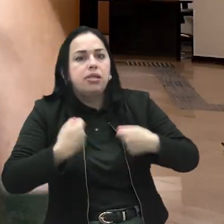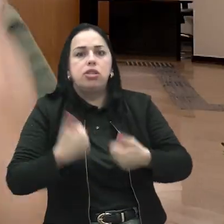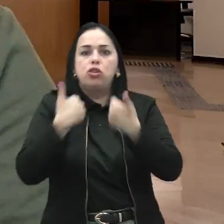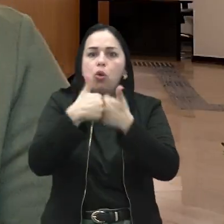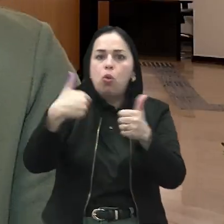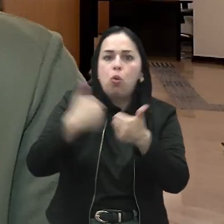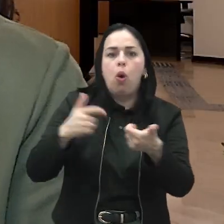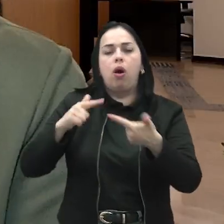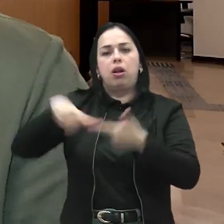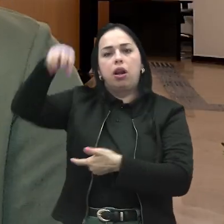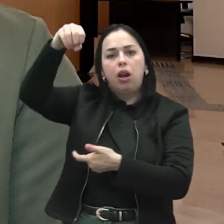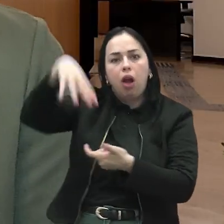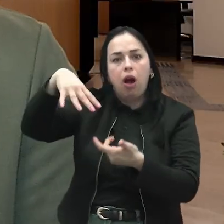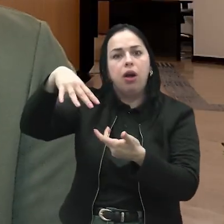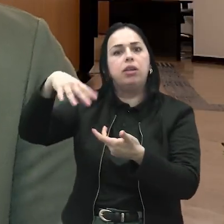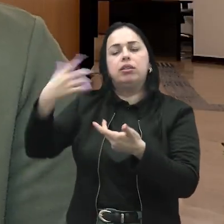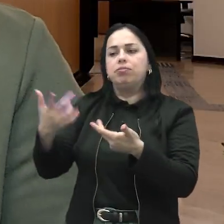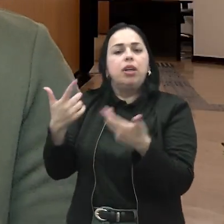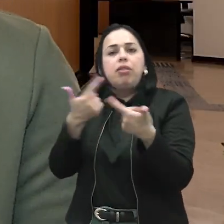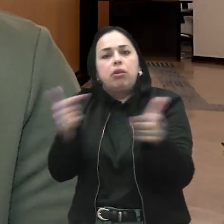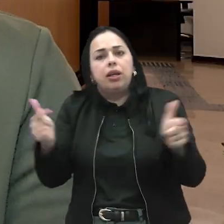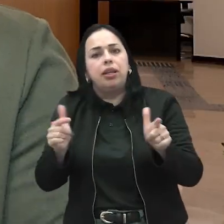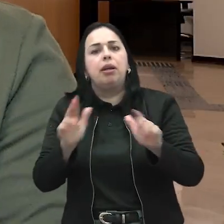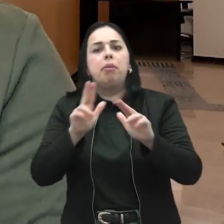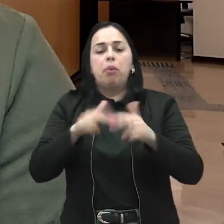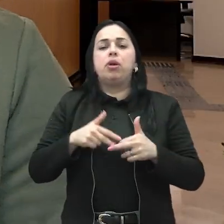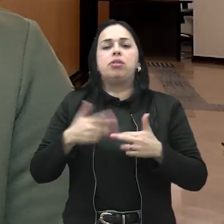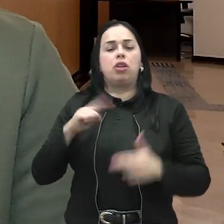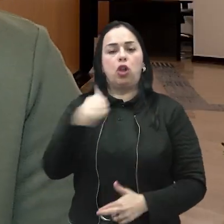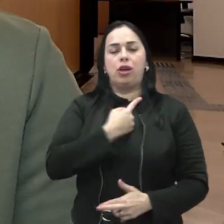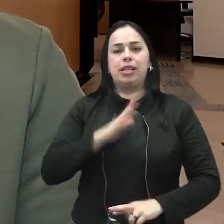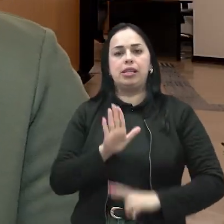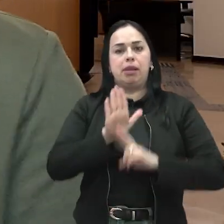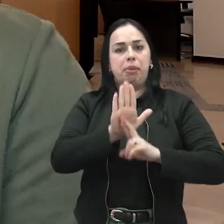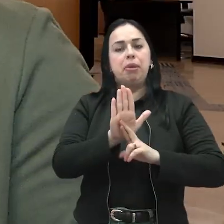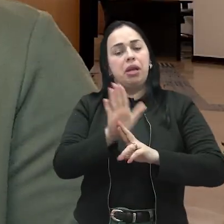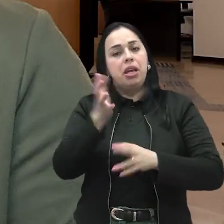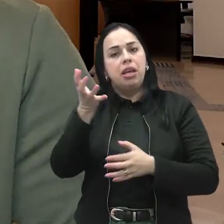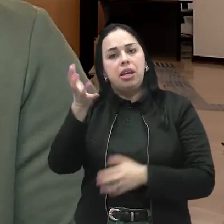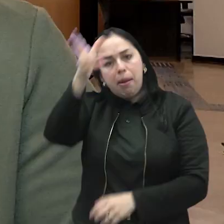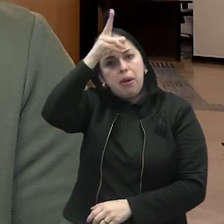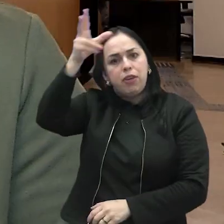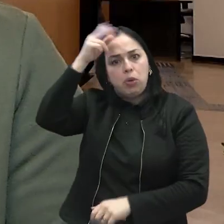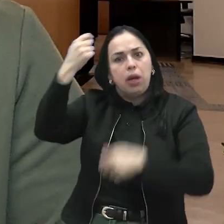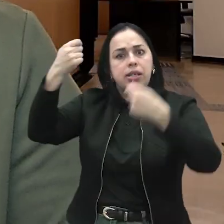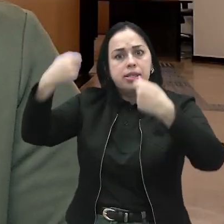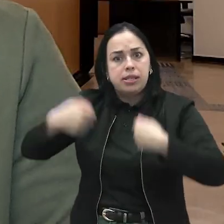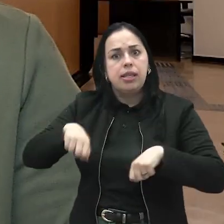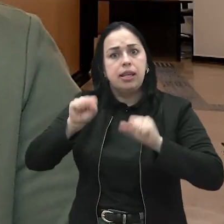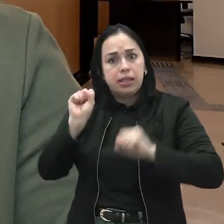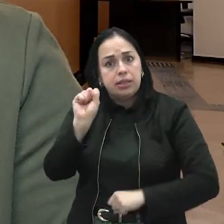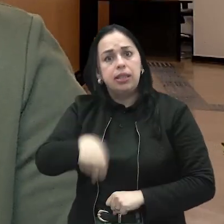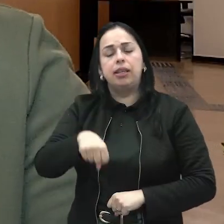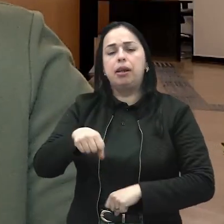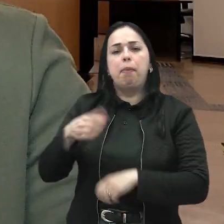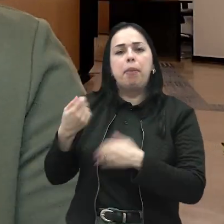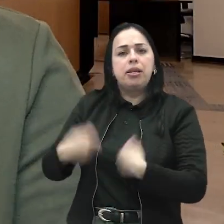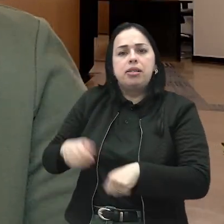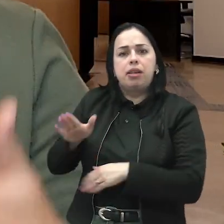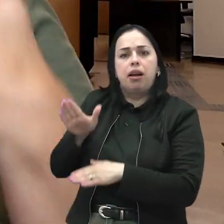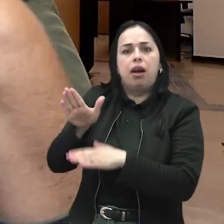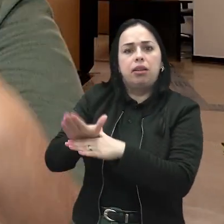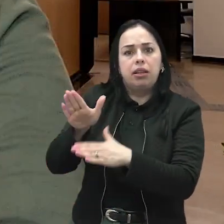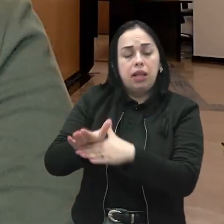pelo transporte, pela iluminação. Então a gente dá voz a esses moradores e quer que a Prefeitura, sim, tenha esse amparo